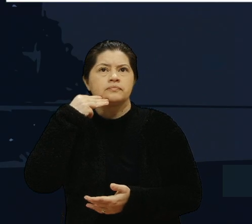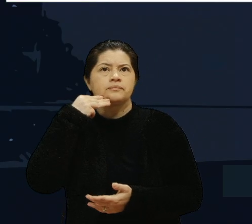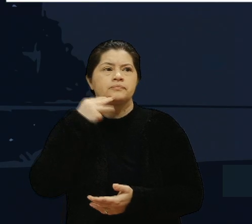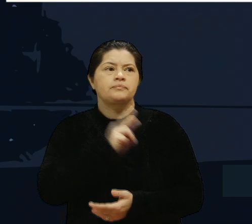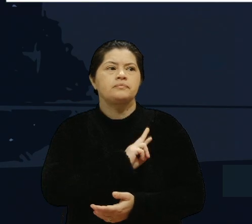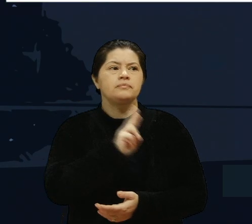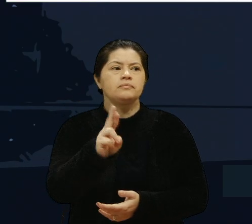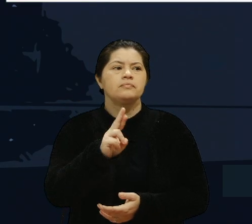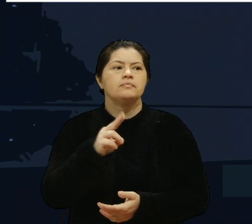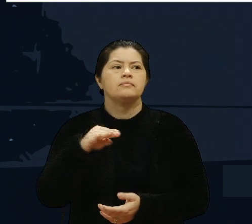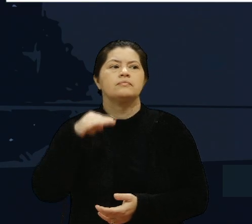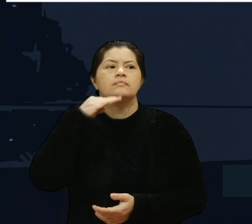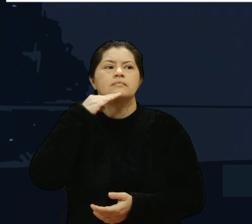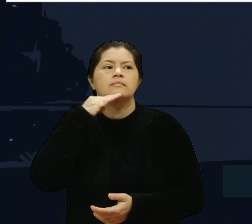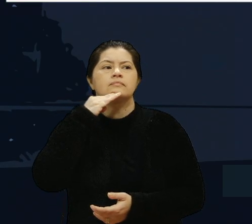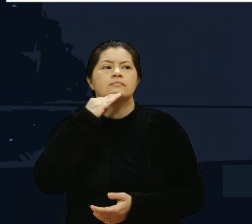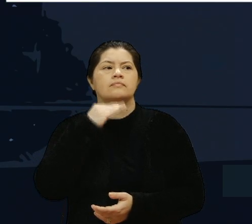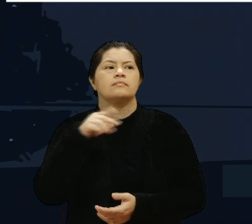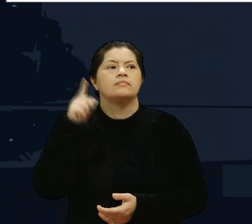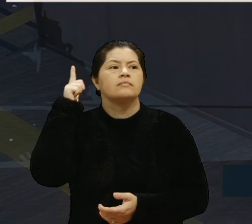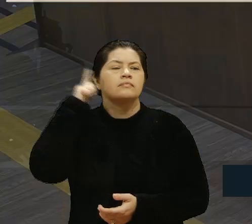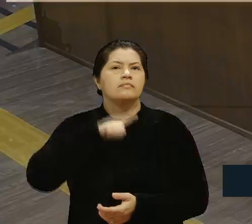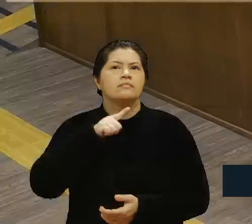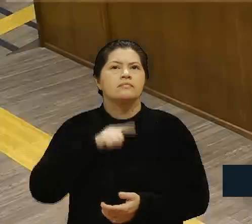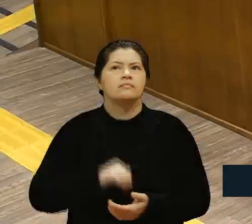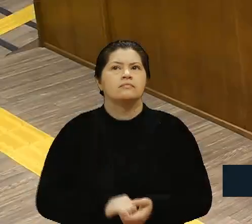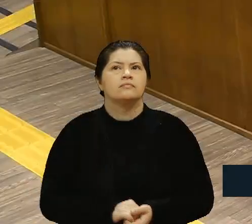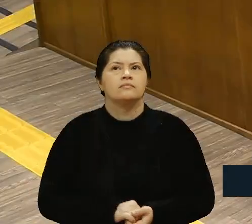representação vereadores Bortola e Lucas Carenhato.